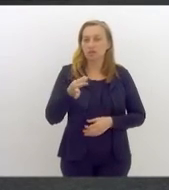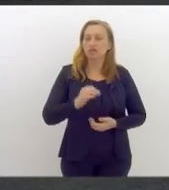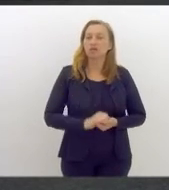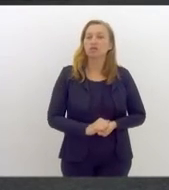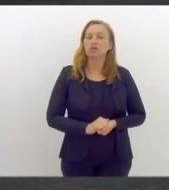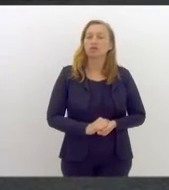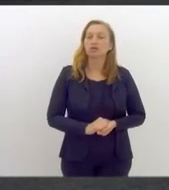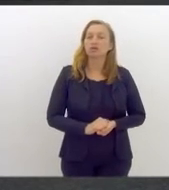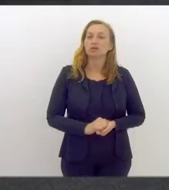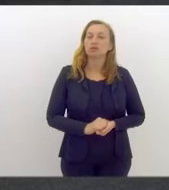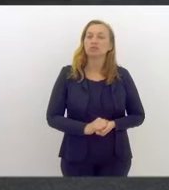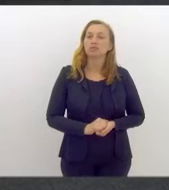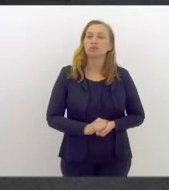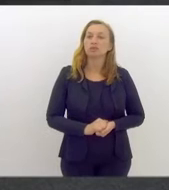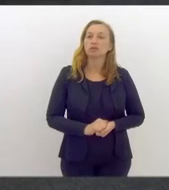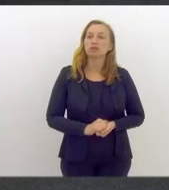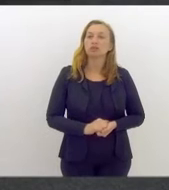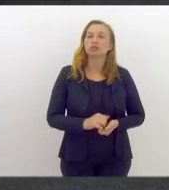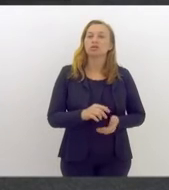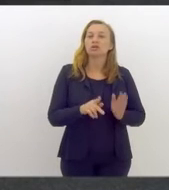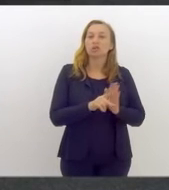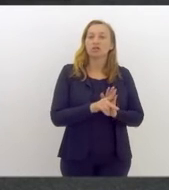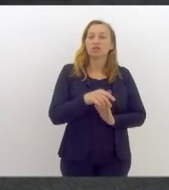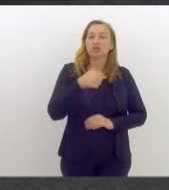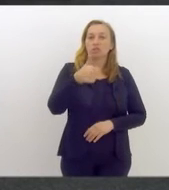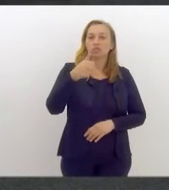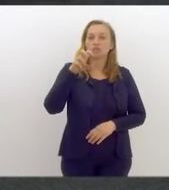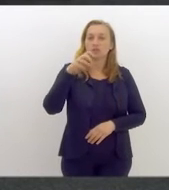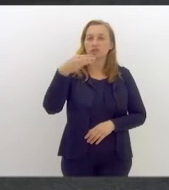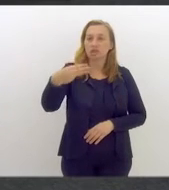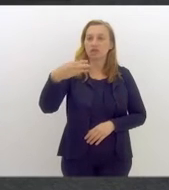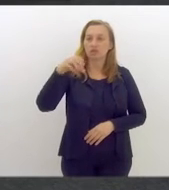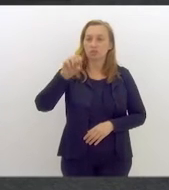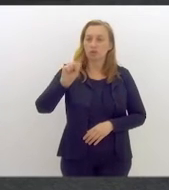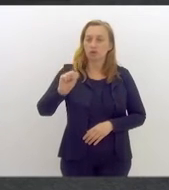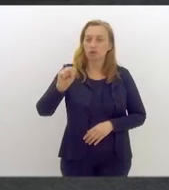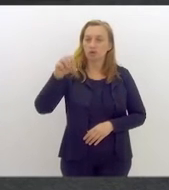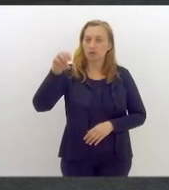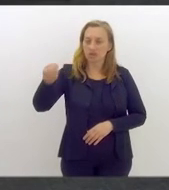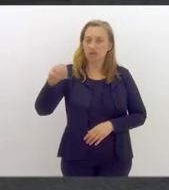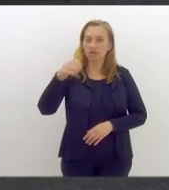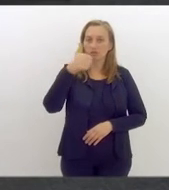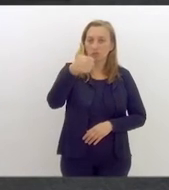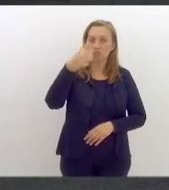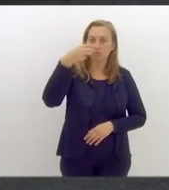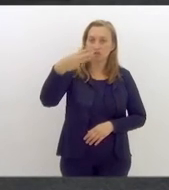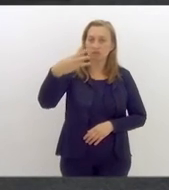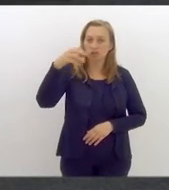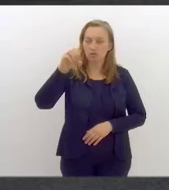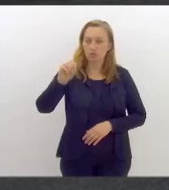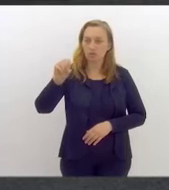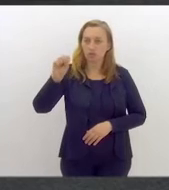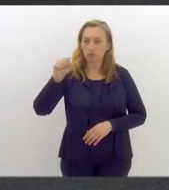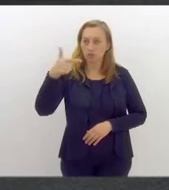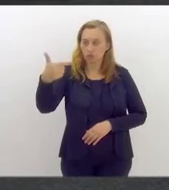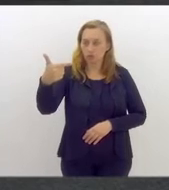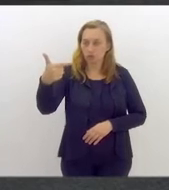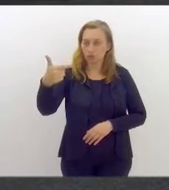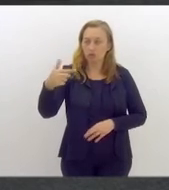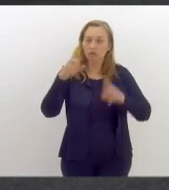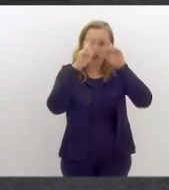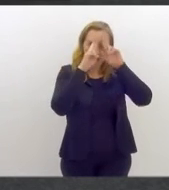Faço abstenção no projeto 1380 e 1382. Todo respeito